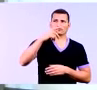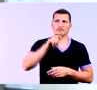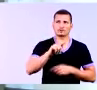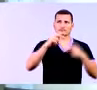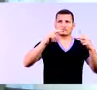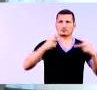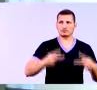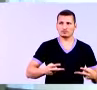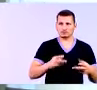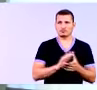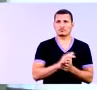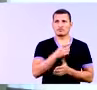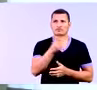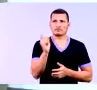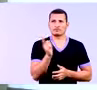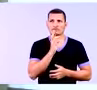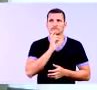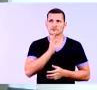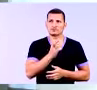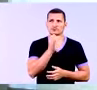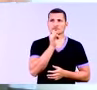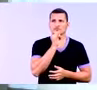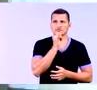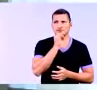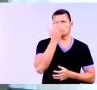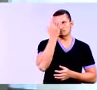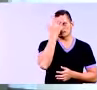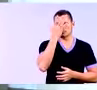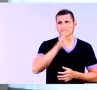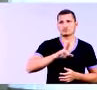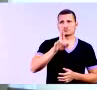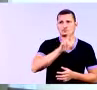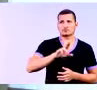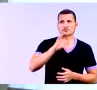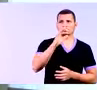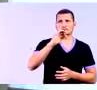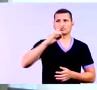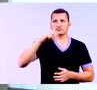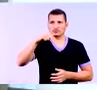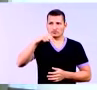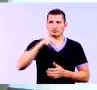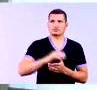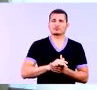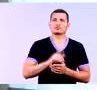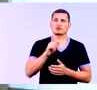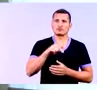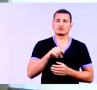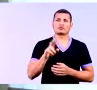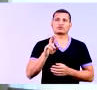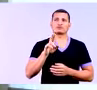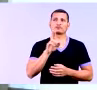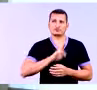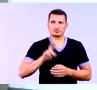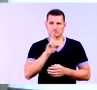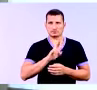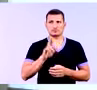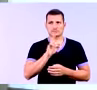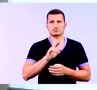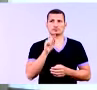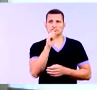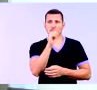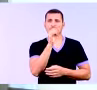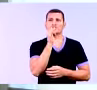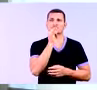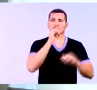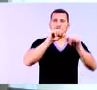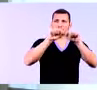Isso, vocês citaram aí os exemplos da facilidade de usar o CDN, que inclusive foi o que nós utilizamos no exemplo do